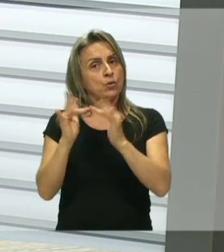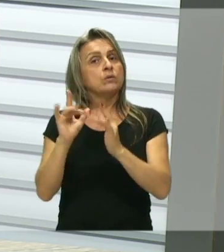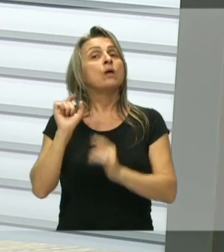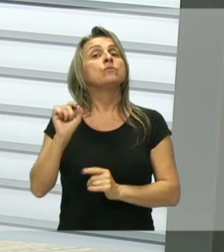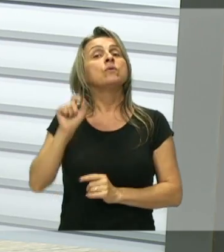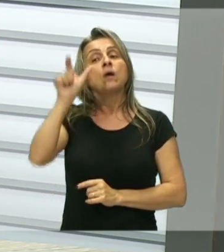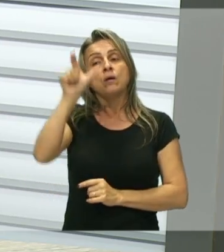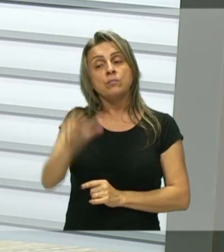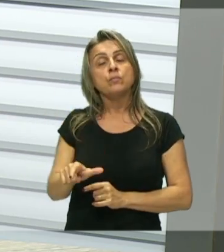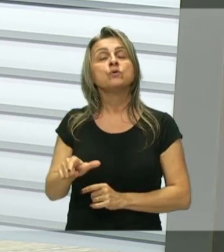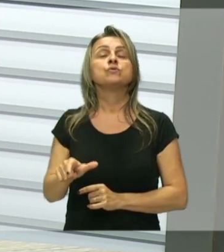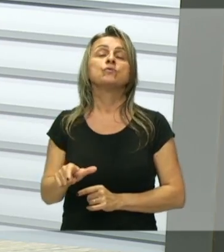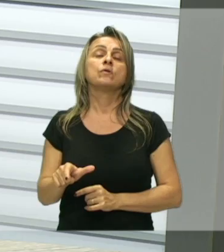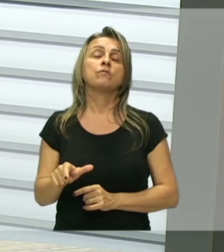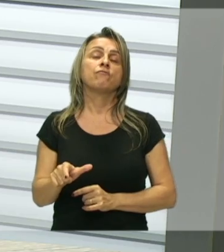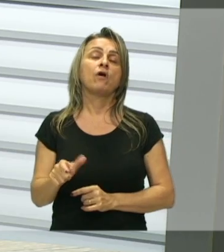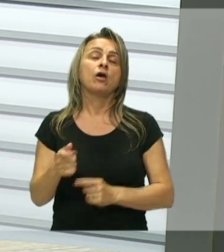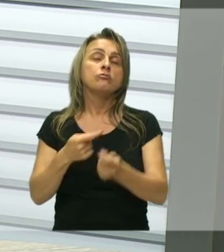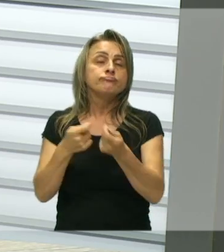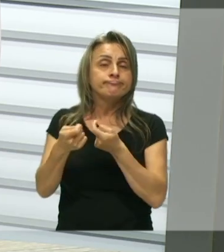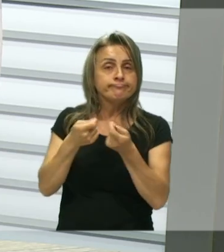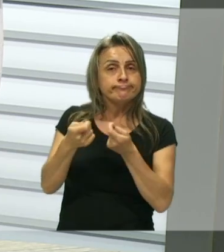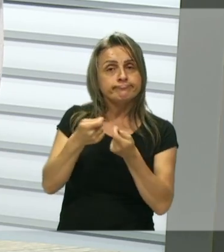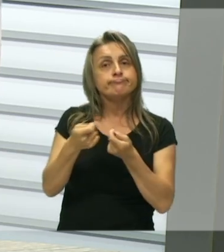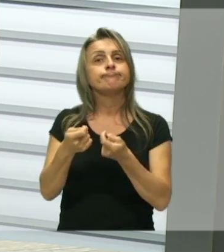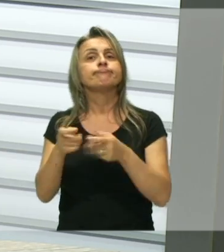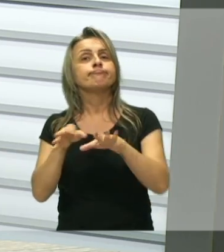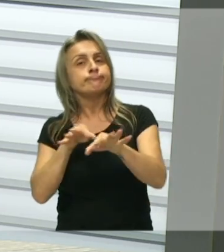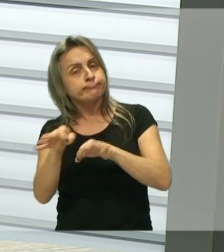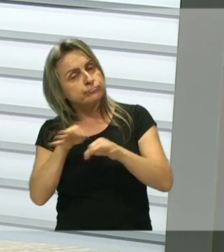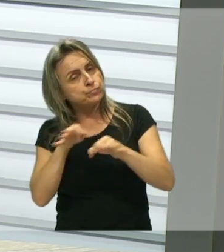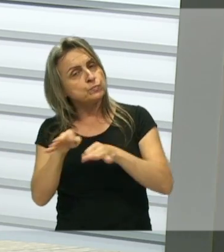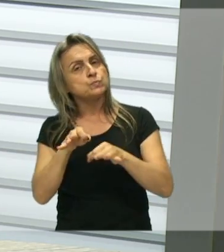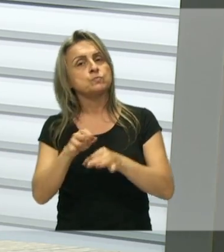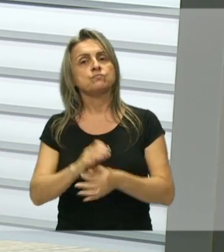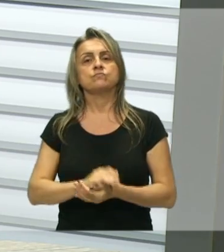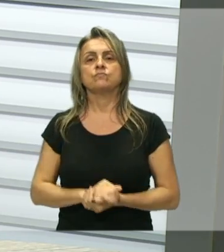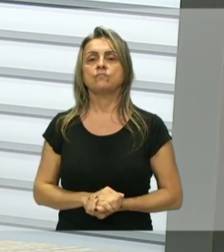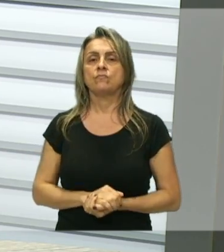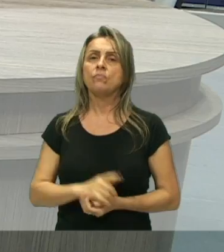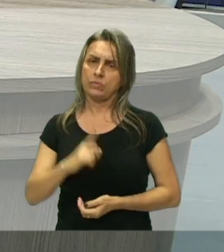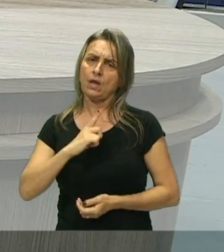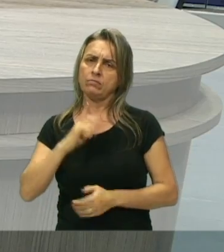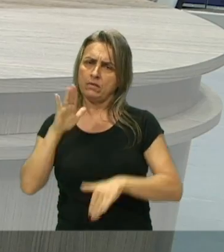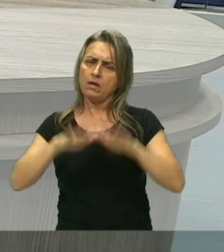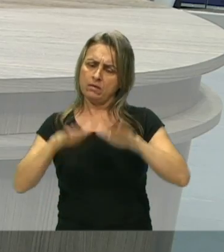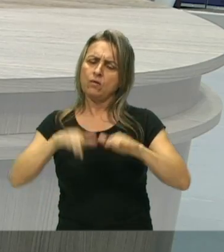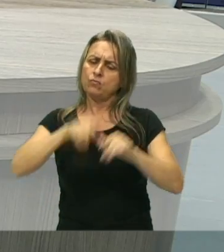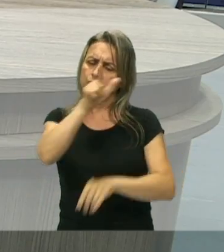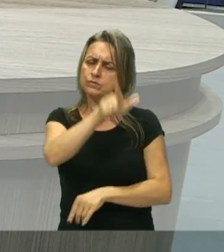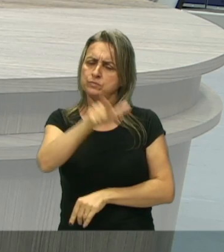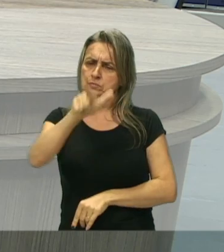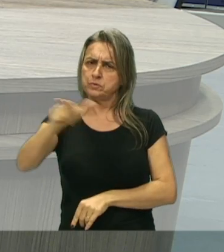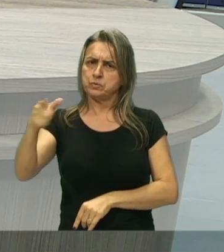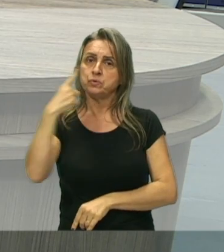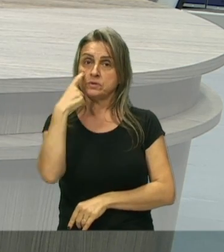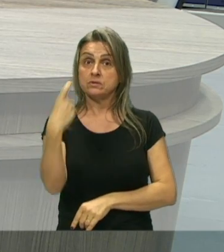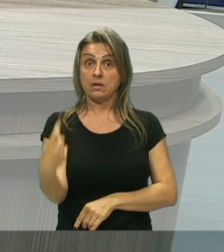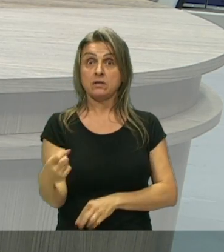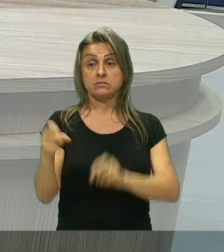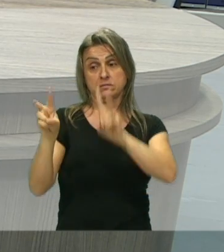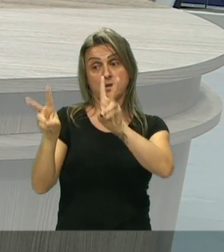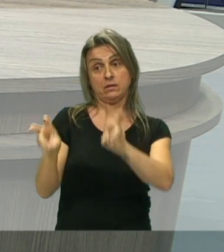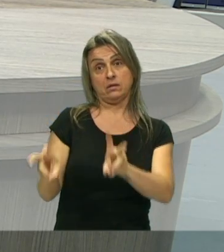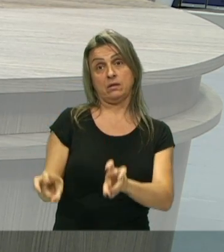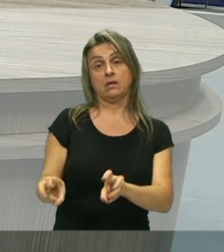vai fazer o manejo dessa pré-conferência. Tem algumas pessoas interessadas em alguns temas e